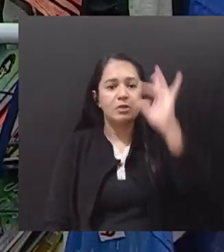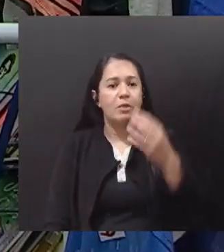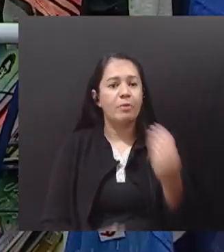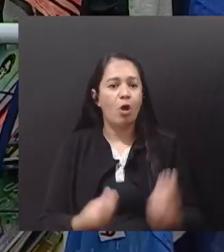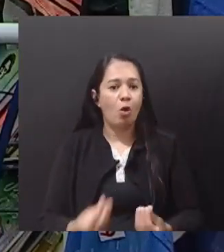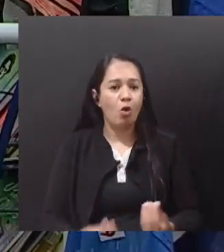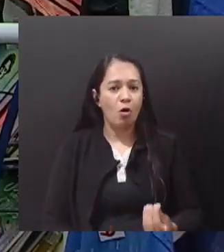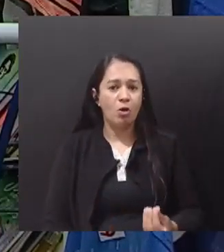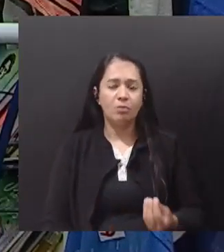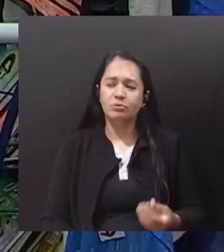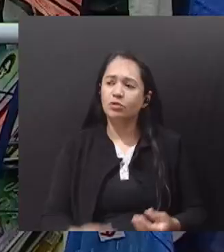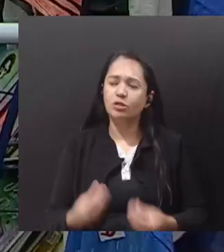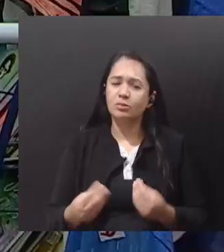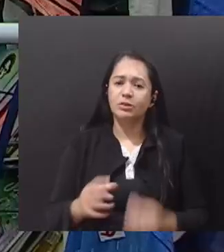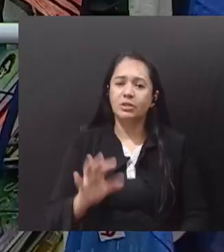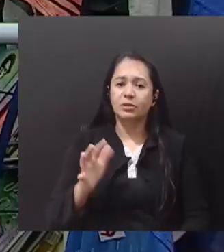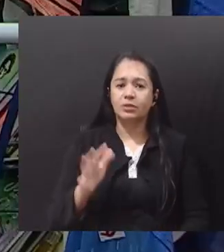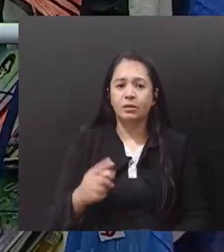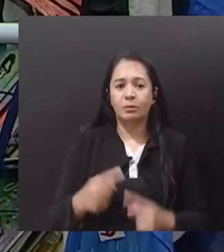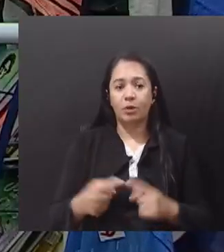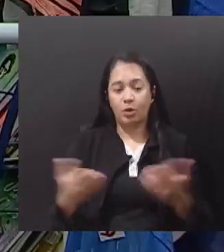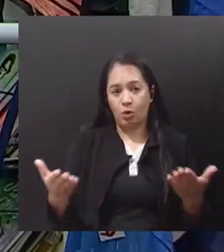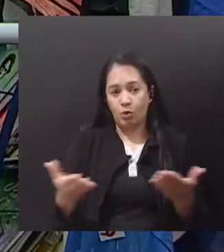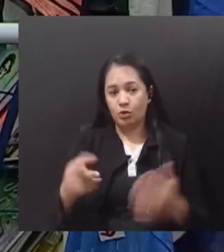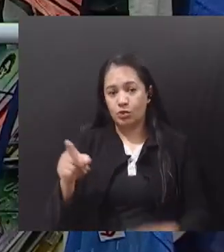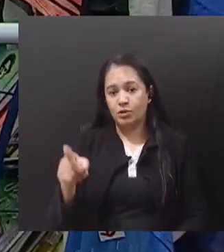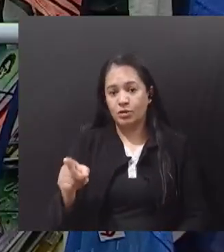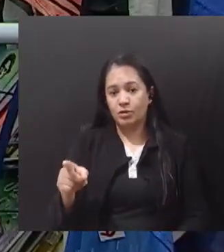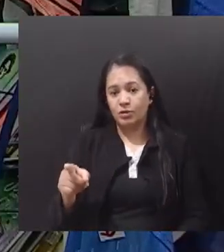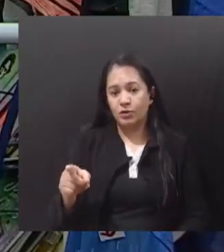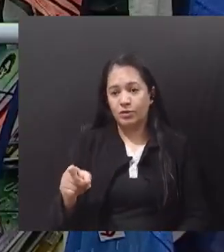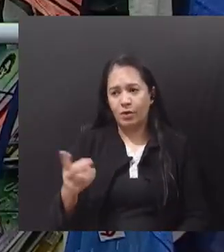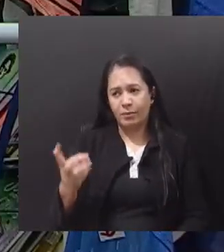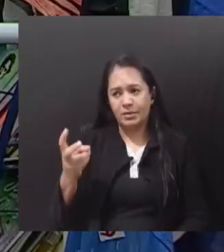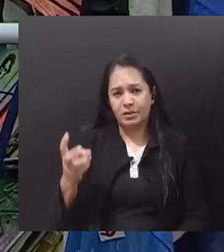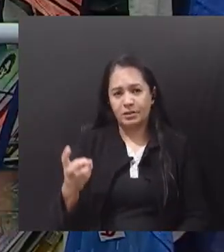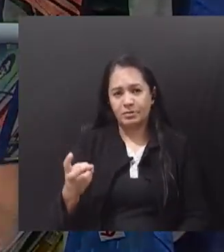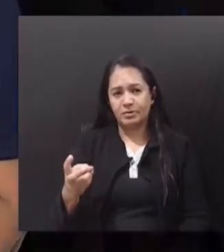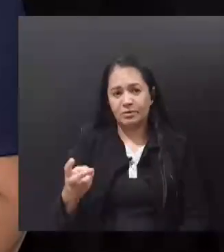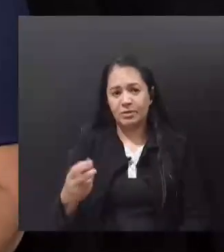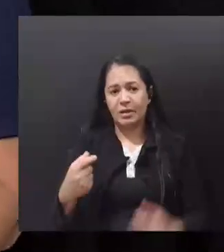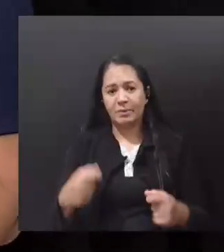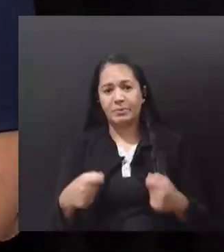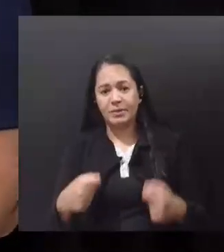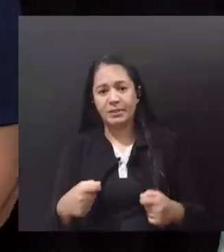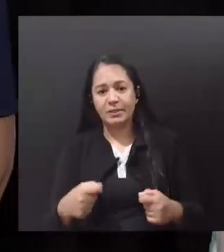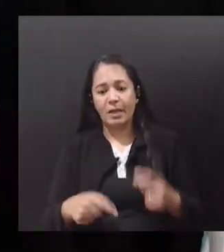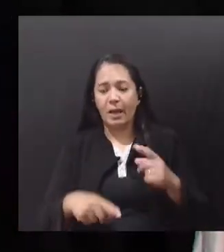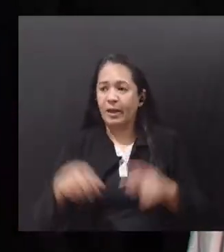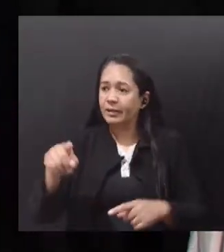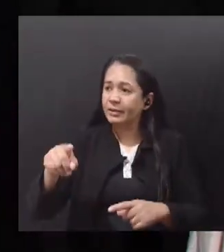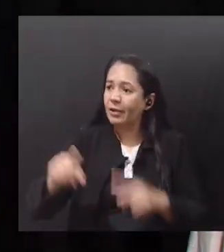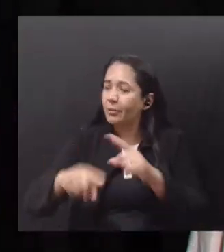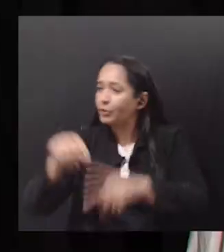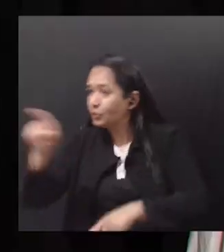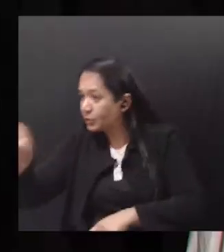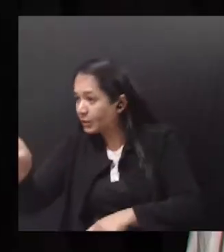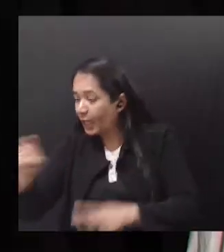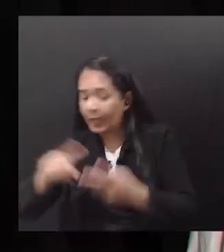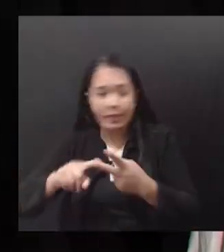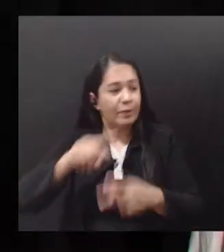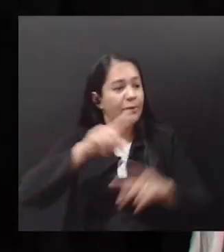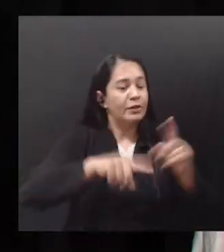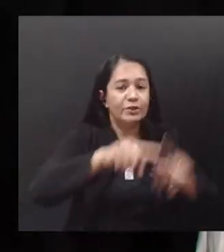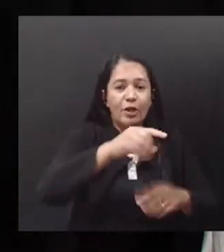bazar, como que foi? Porque hoje você é quem, vejo toda hora, ó, aqui tem que estar peça tal, aqui tem que estar peça tal. Como